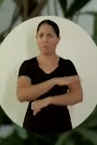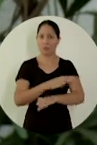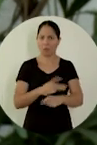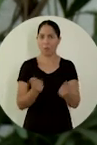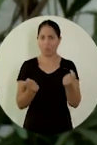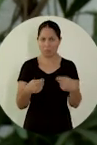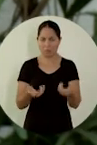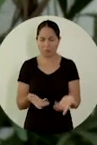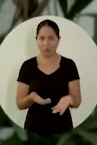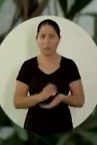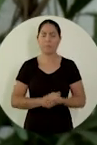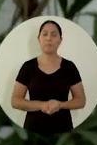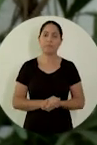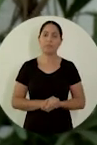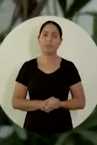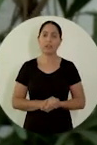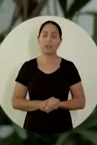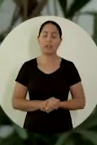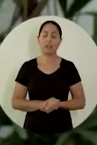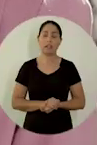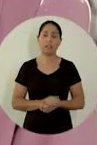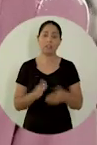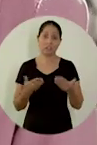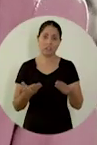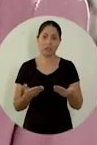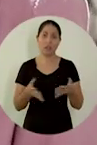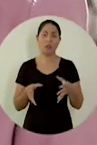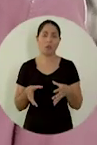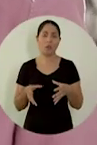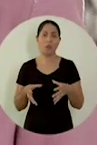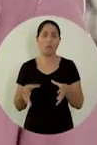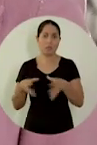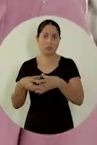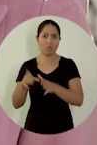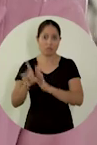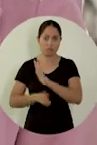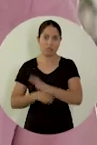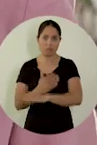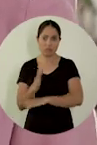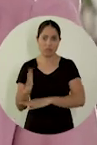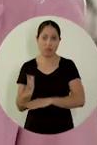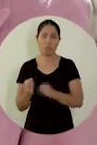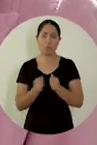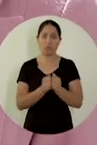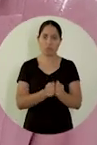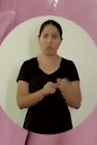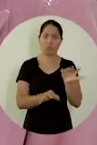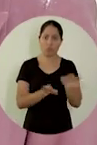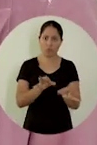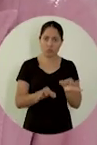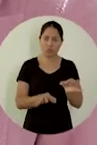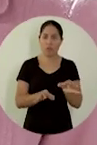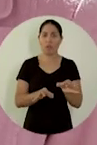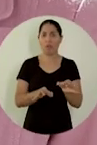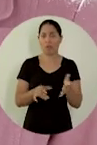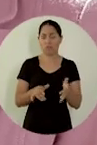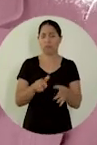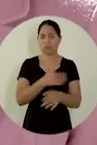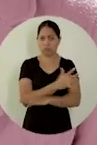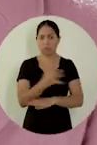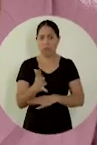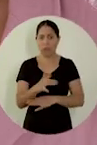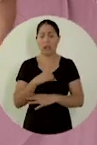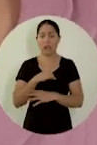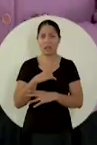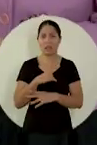como Brumadinho e Mariana também, não é não, doutora Marina? A Comissão Nacional de Direito Ambiental, juntamente com a Comissão Especial de